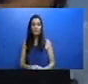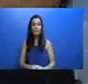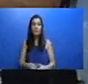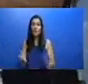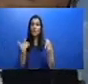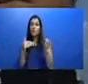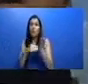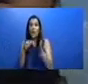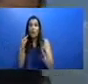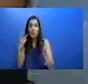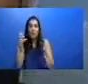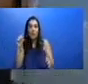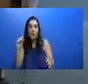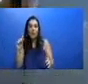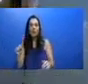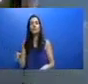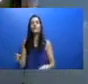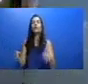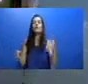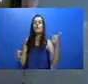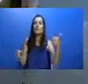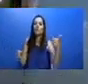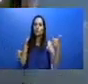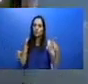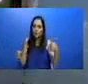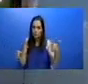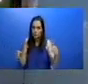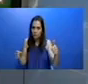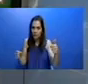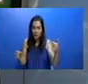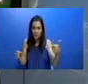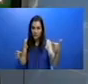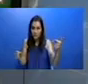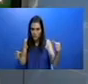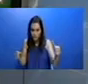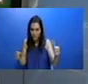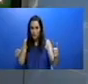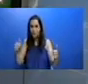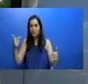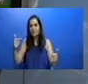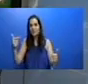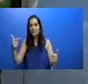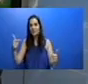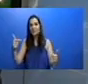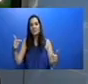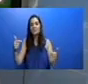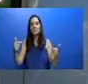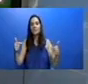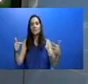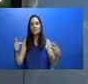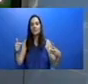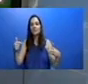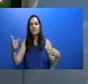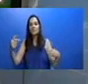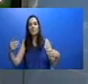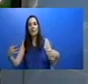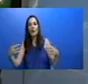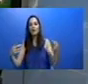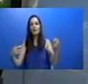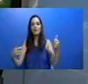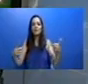lá no 38. 21, 22, 23, 24,